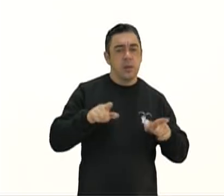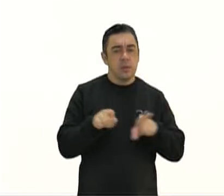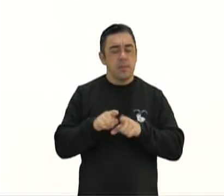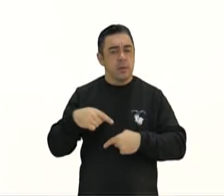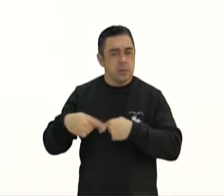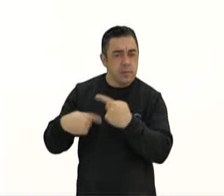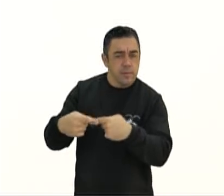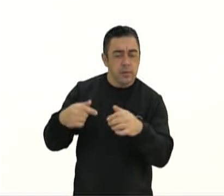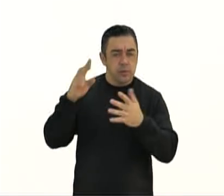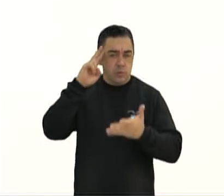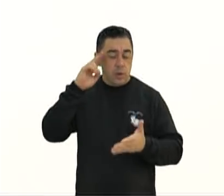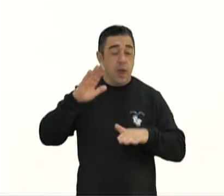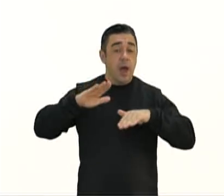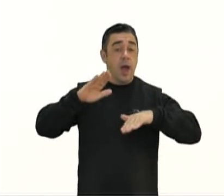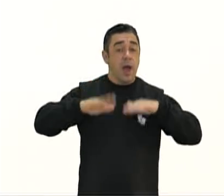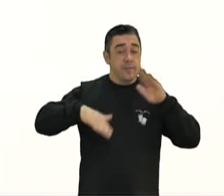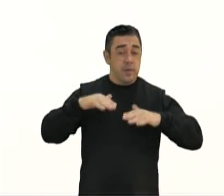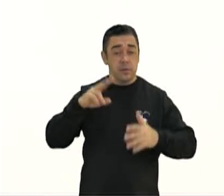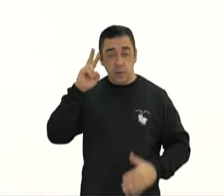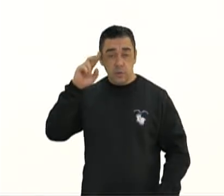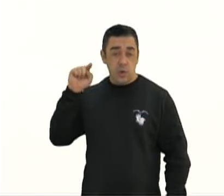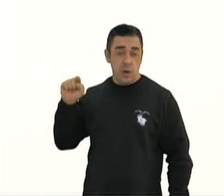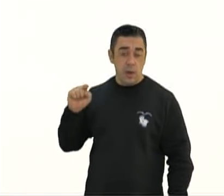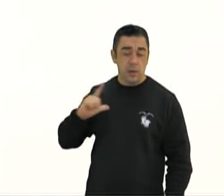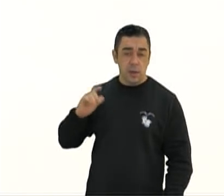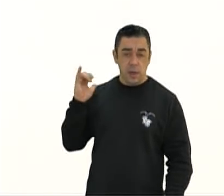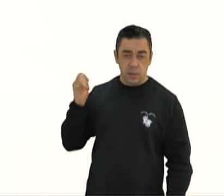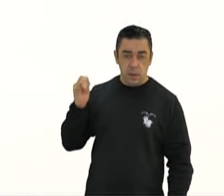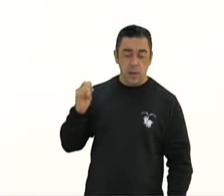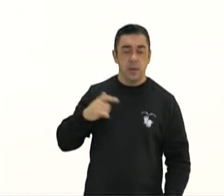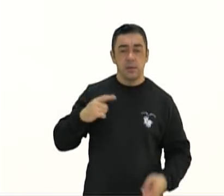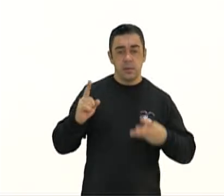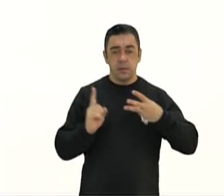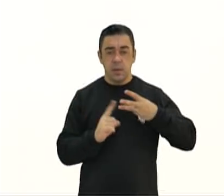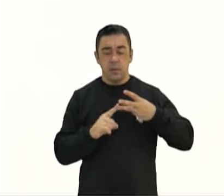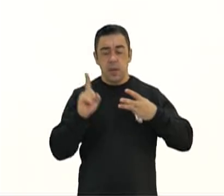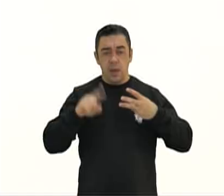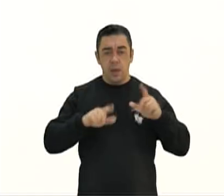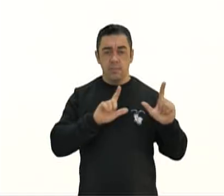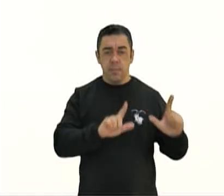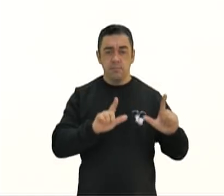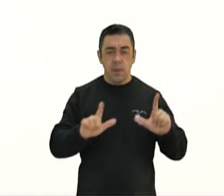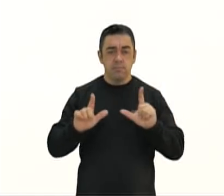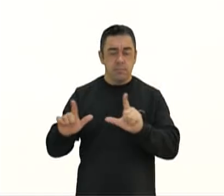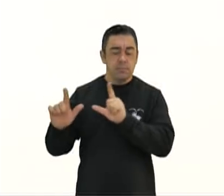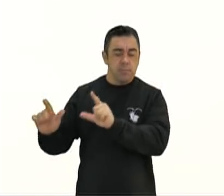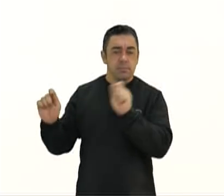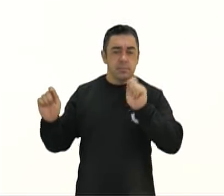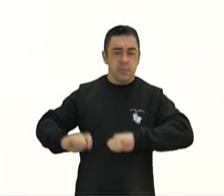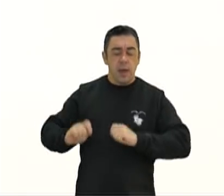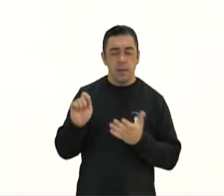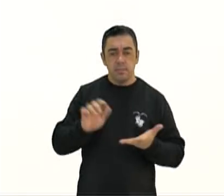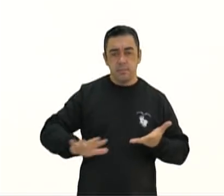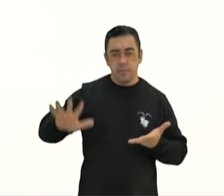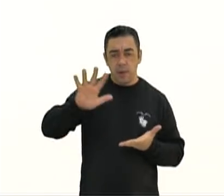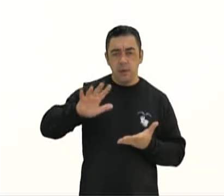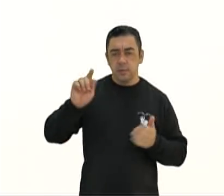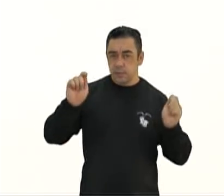vezes aparece a voz do narrador. Terceiro, sequência de imagens que montam uma cena que pode ou